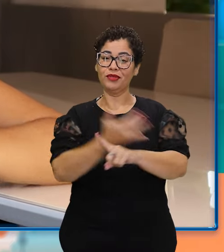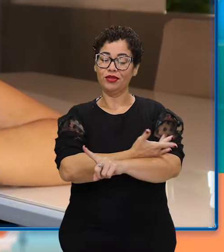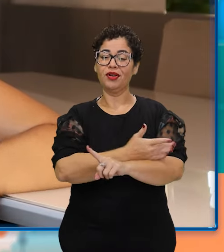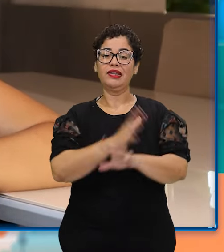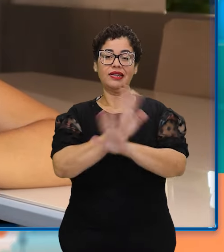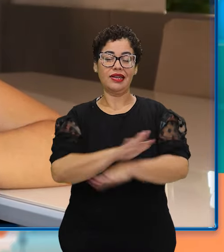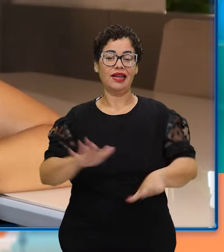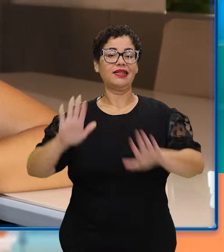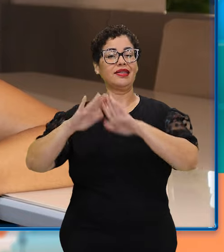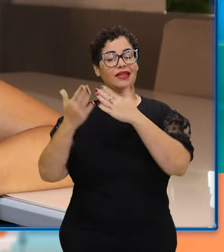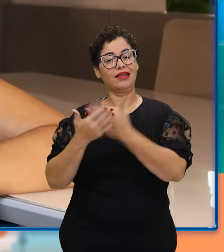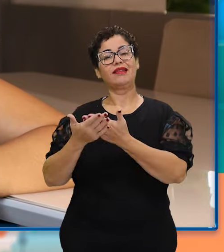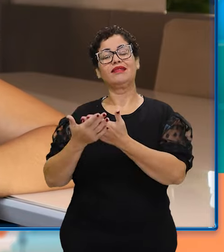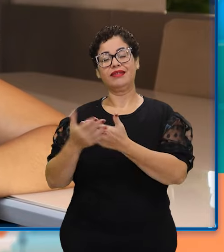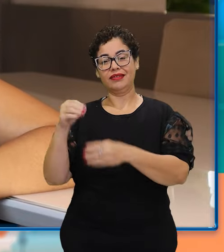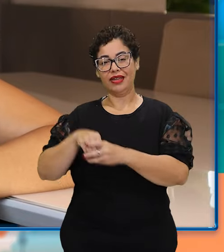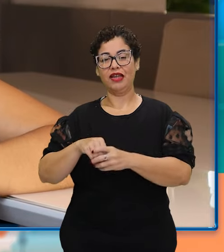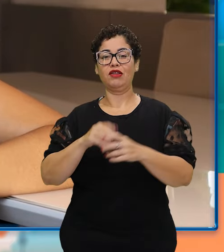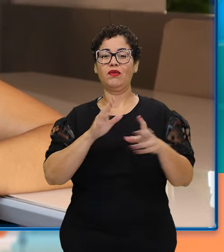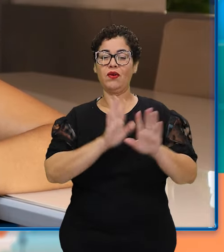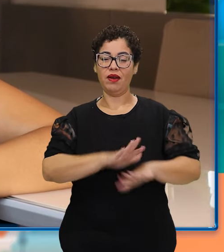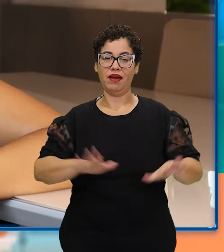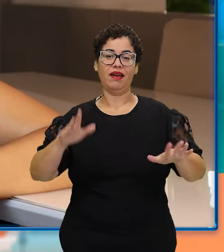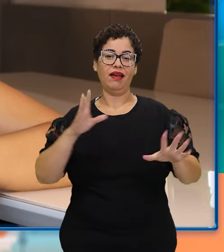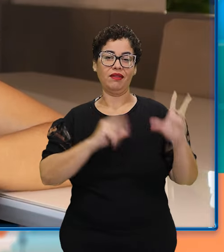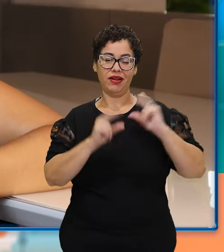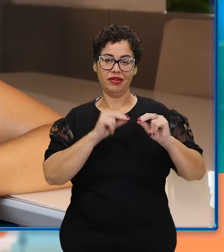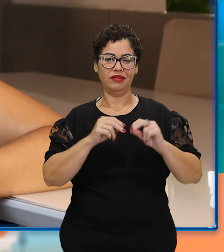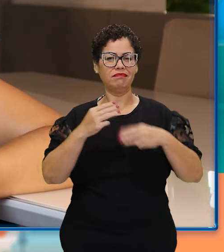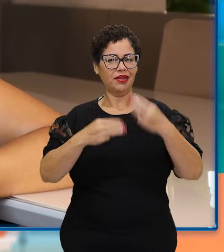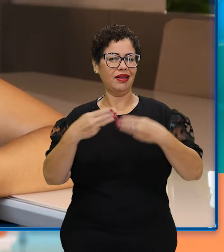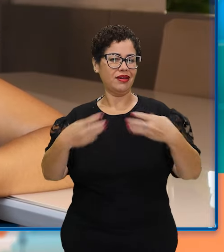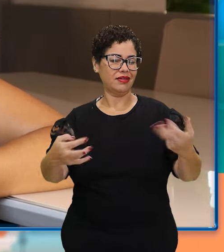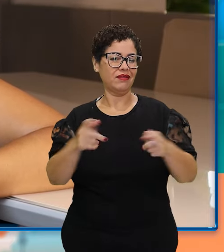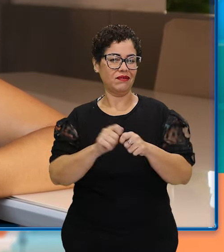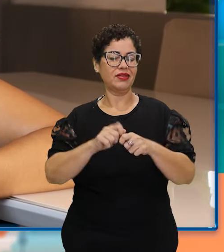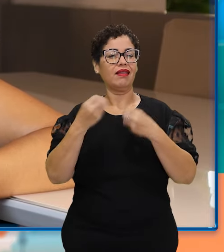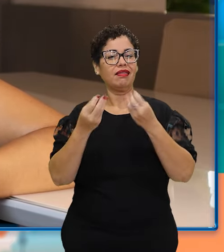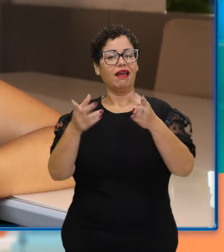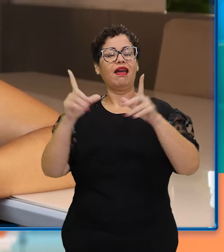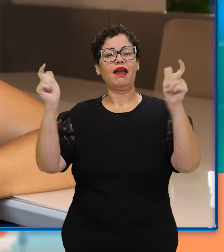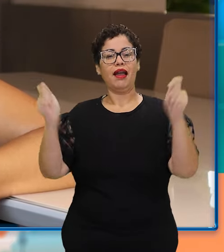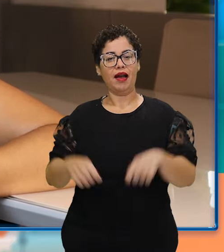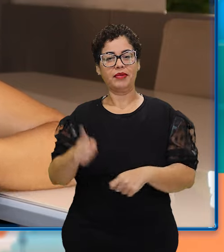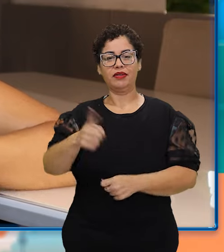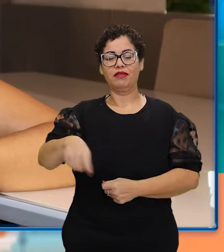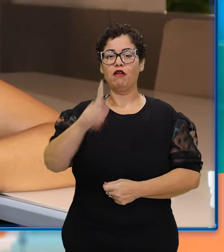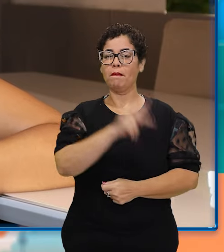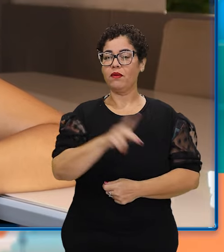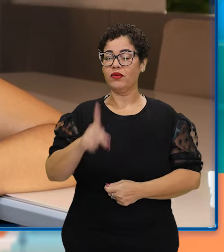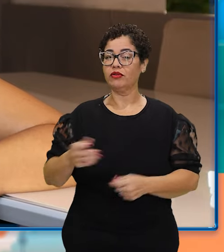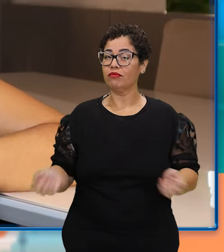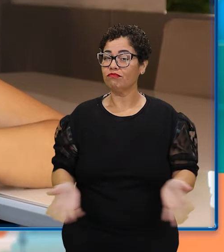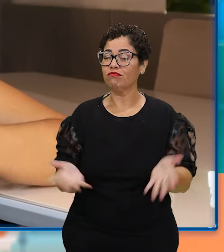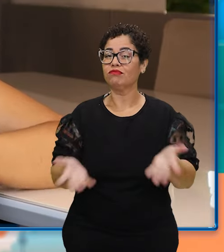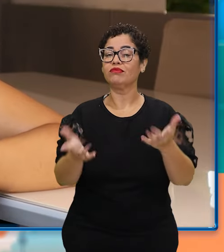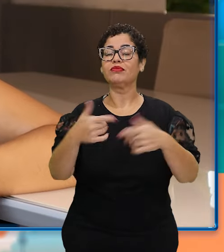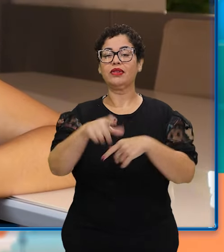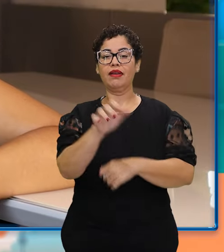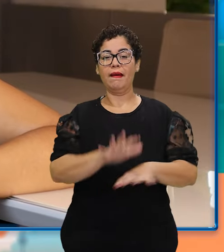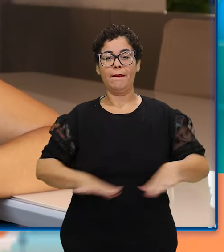adolescentes dentro da escola. Esses materiais foram elaborados justamente para capacitar os professores a promoverem